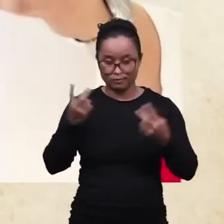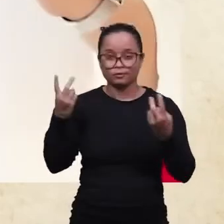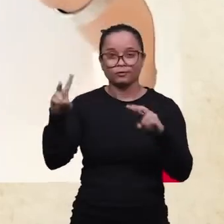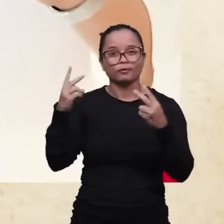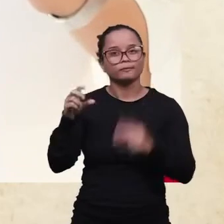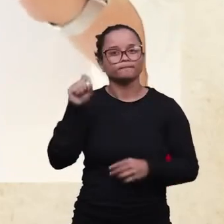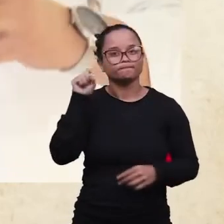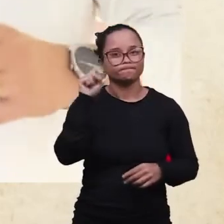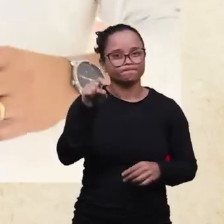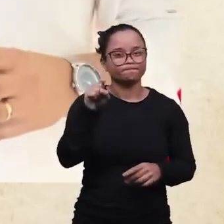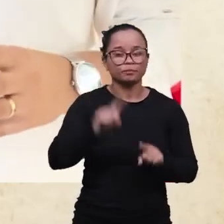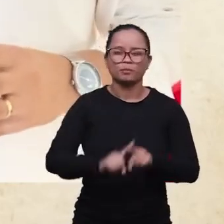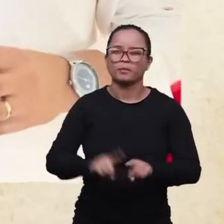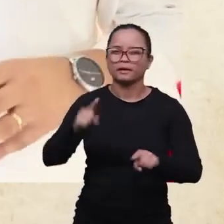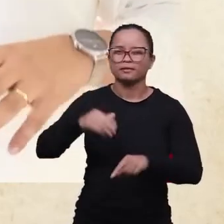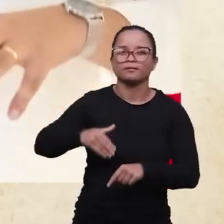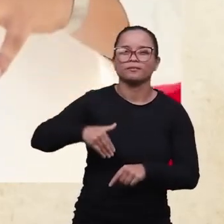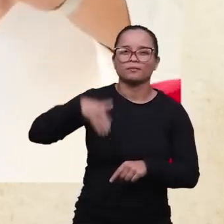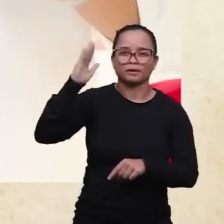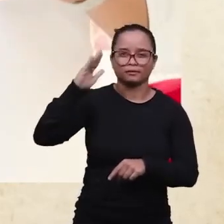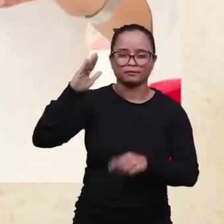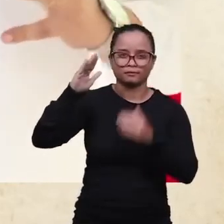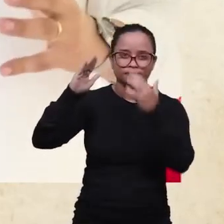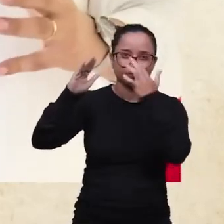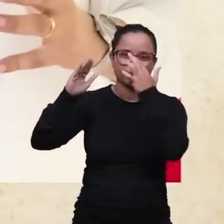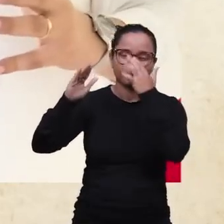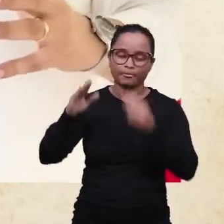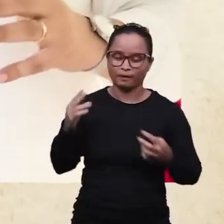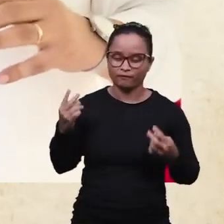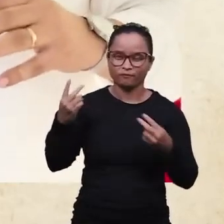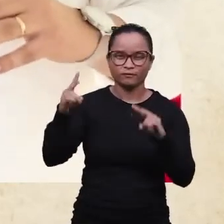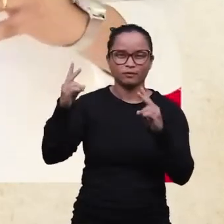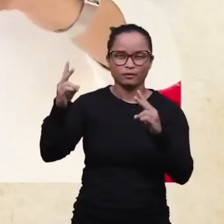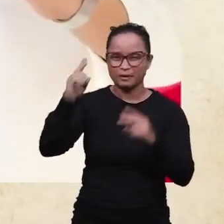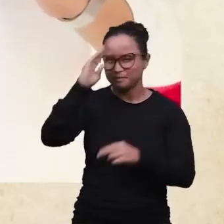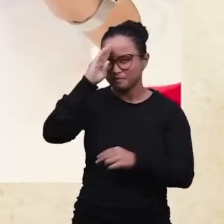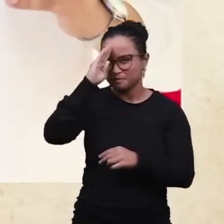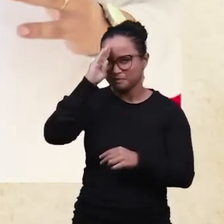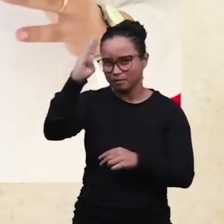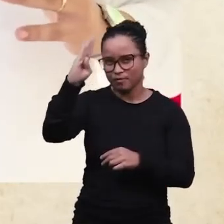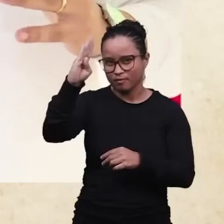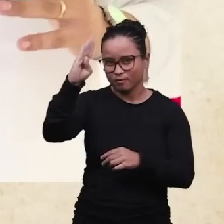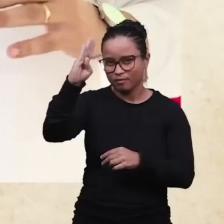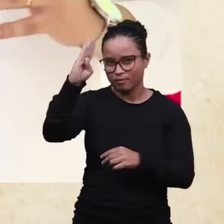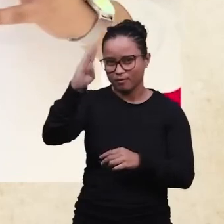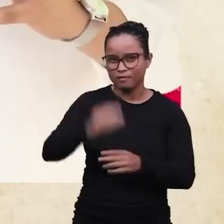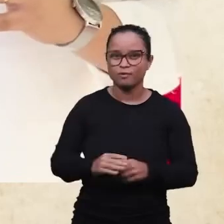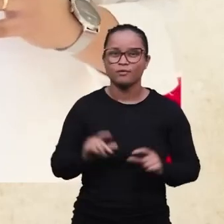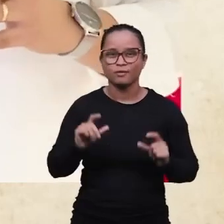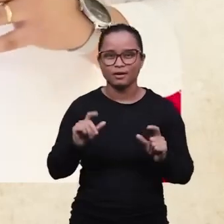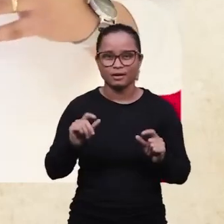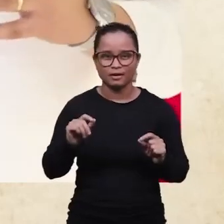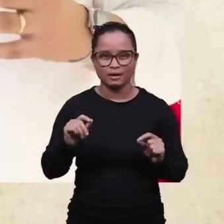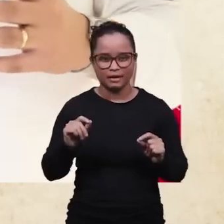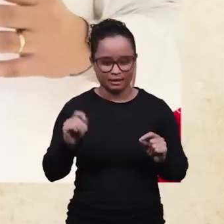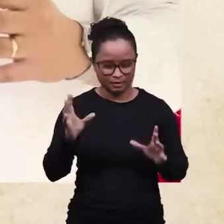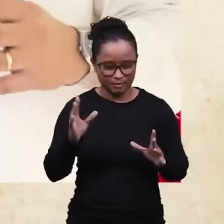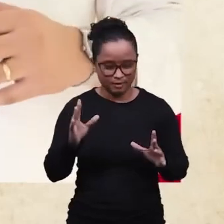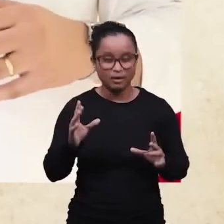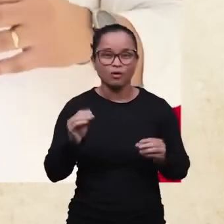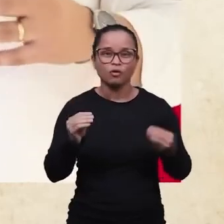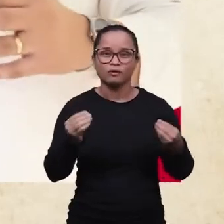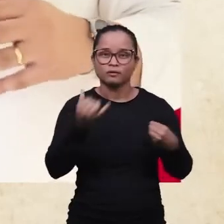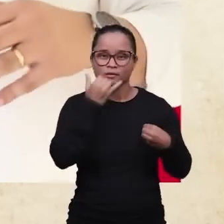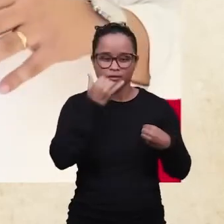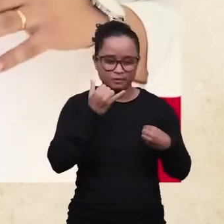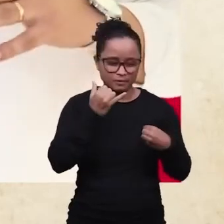Cordeiro pode ser vitória para você. Mas mais do que isso, a grande vitória, a vitória sobre a morte,